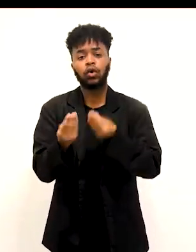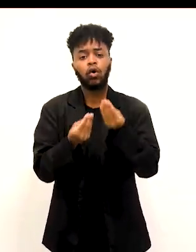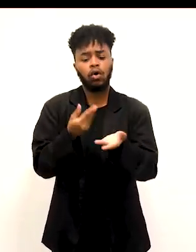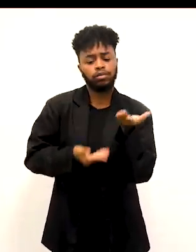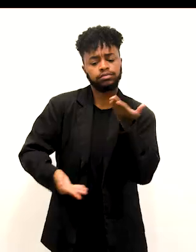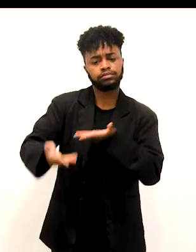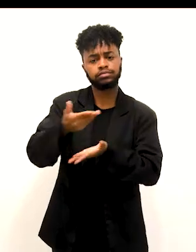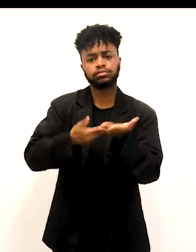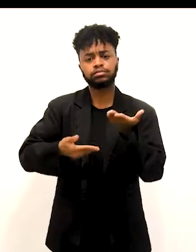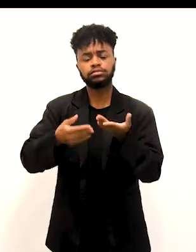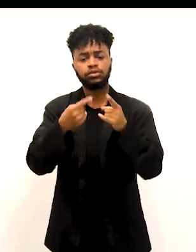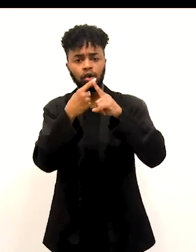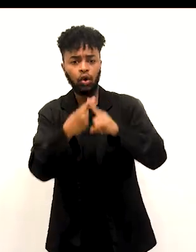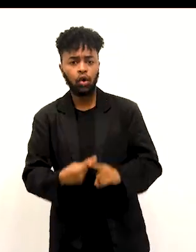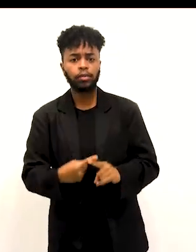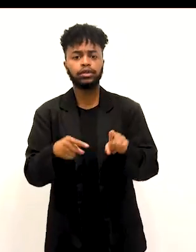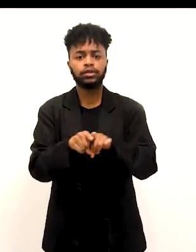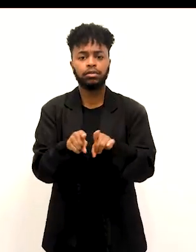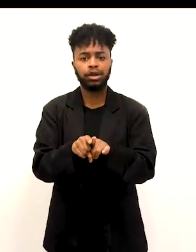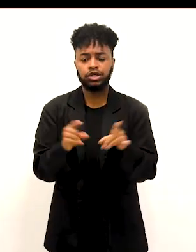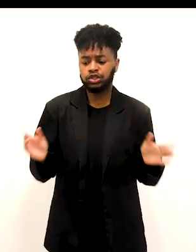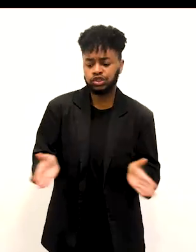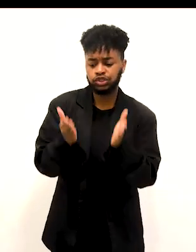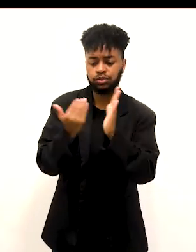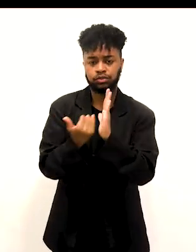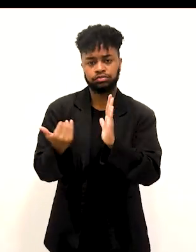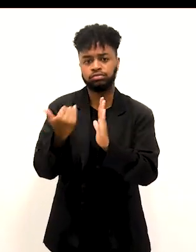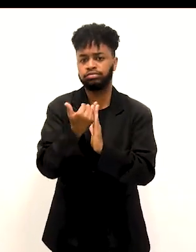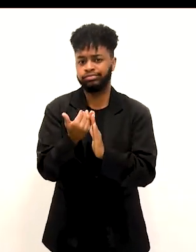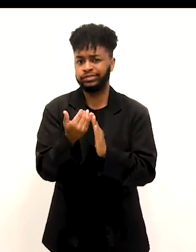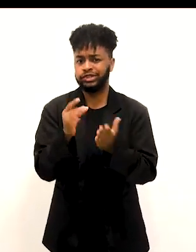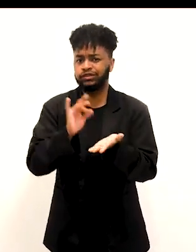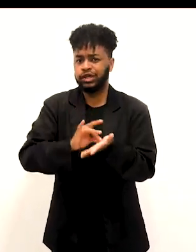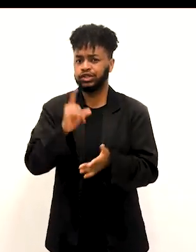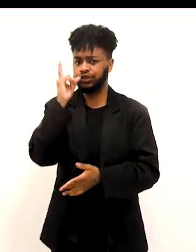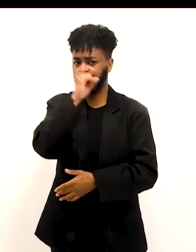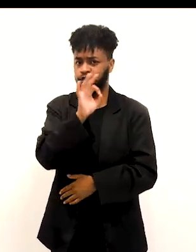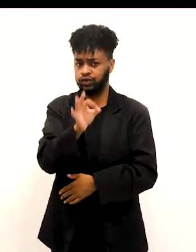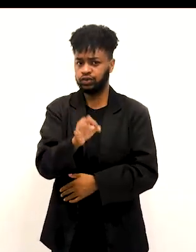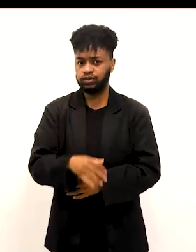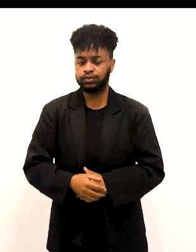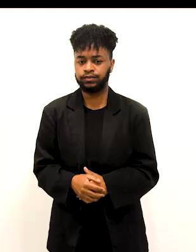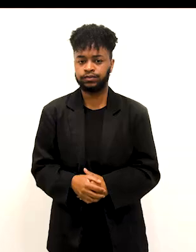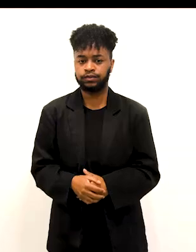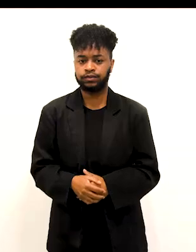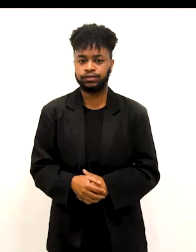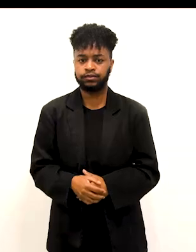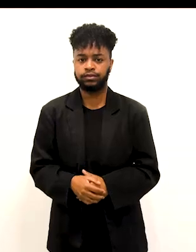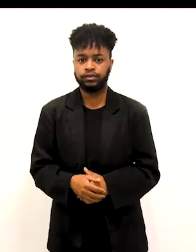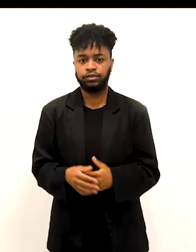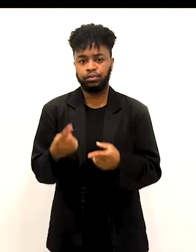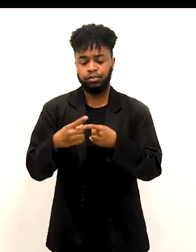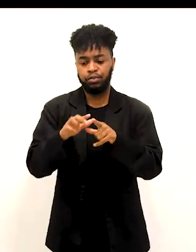você lidar com essa concorrência, né, com esse excesso de estímulo, é uma luta difícil também, né, para